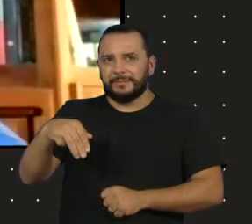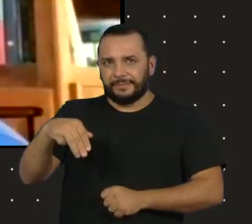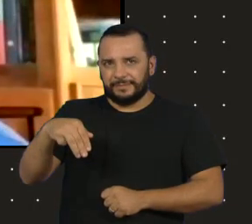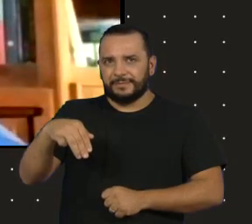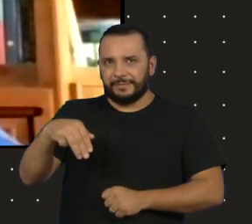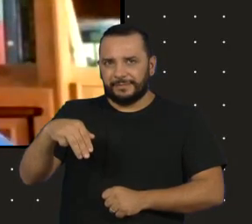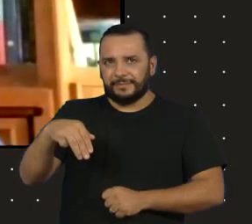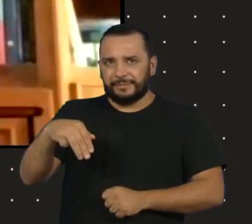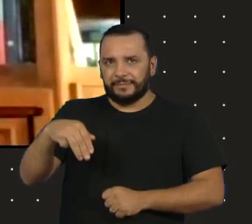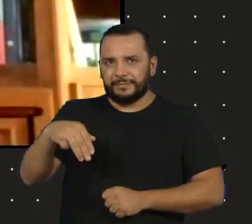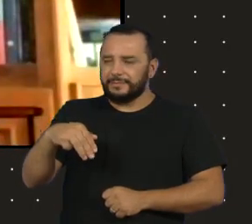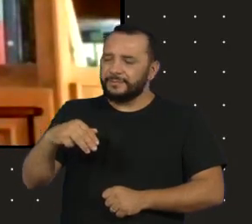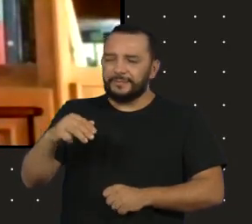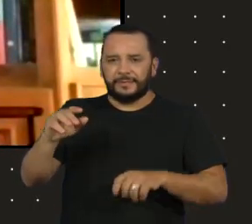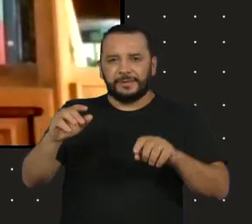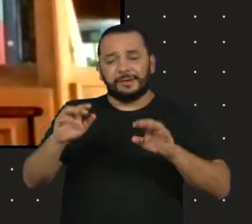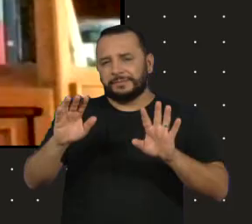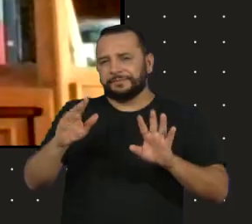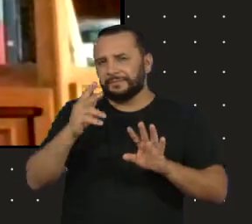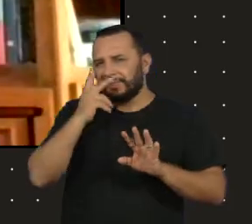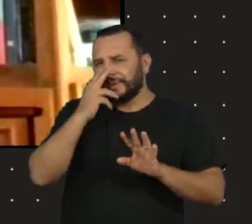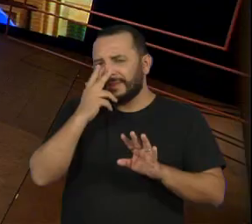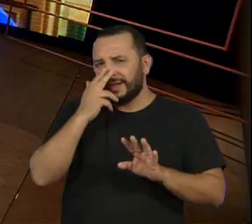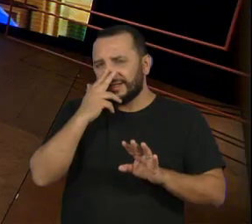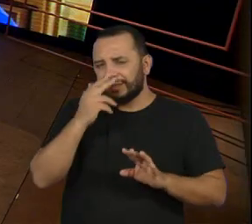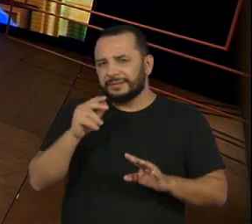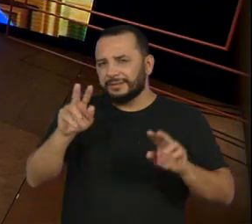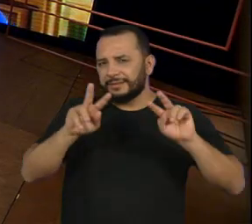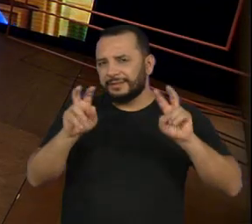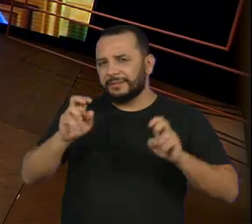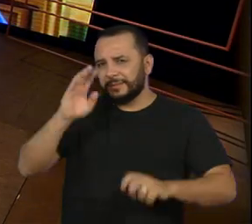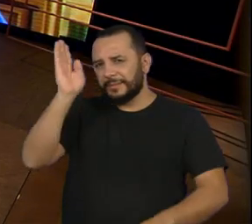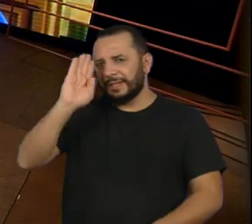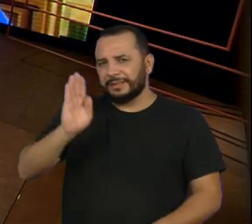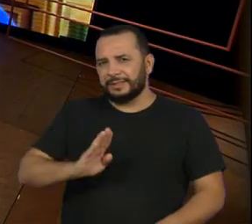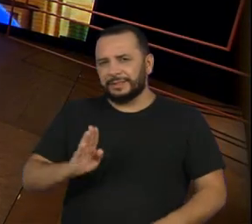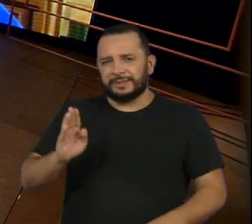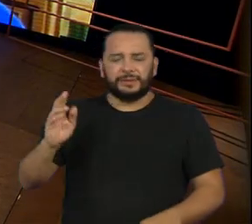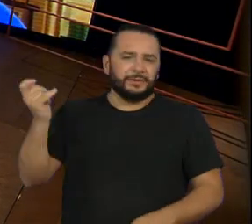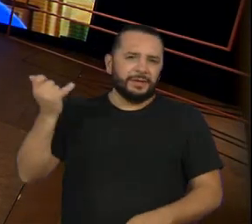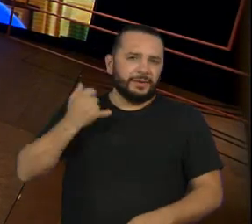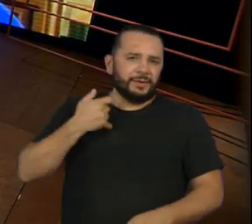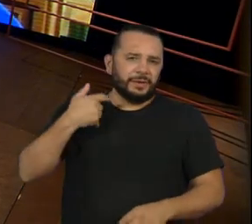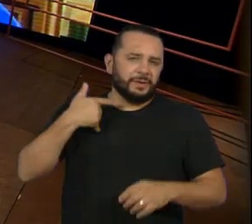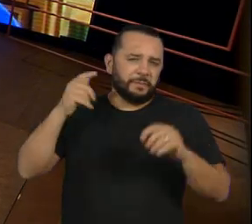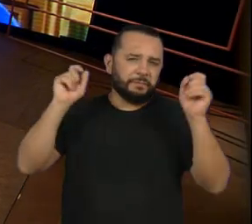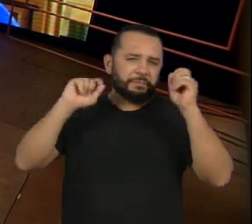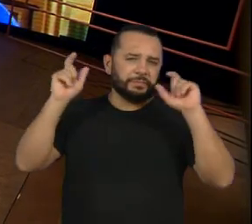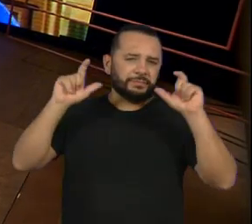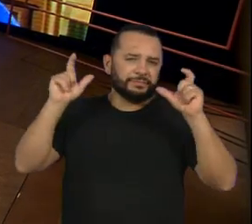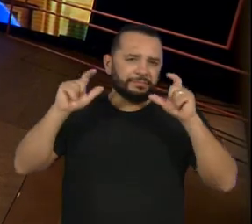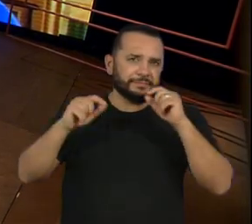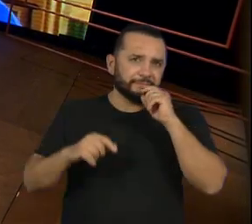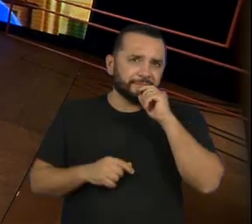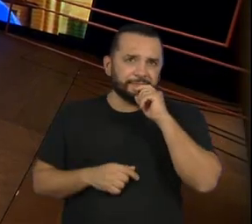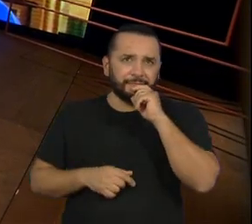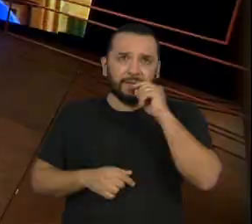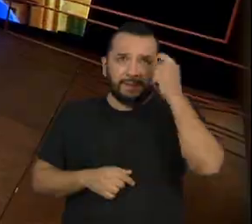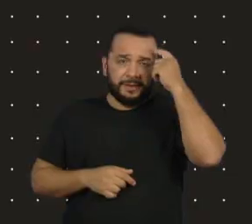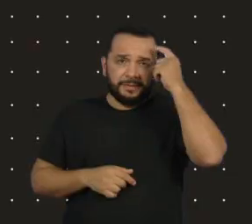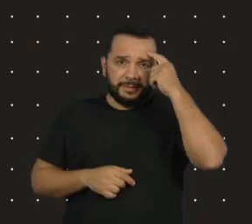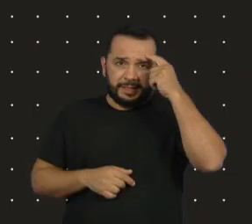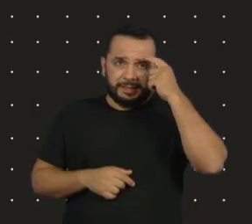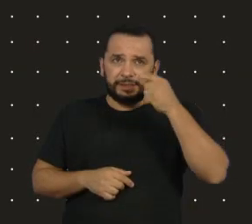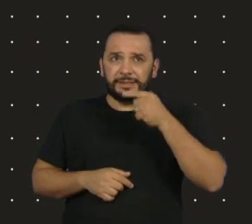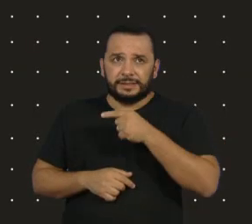que era uma coisa assim, tipo, alguma coisa sobre o Brasil que me impressionou muito, e